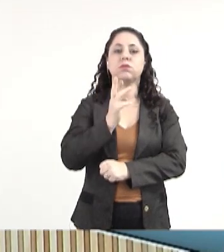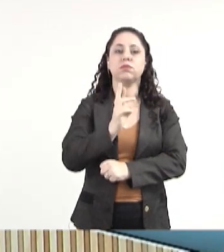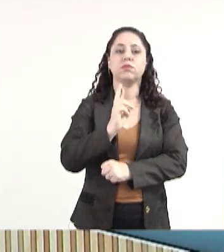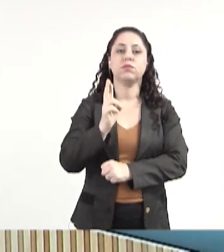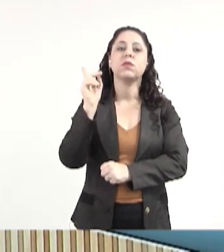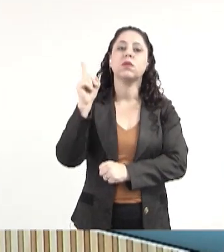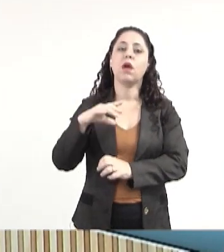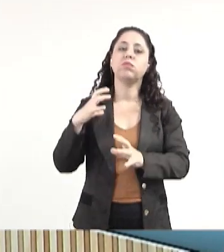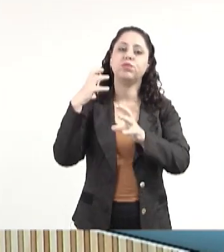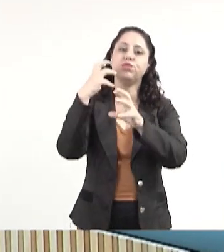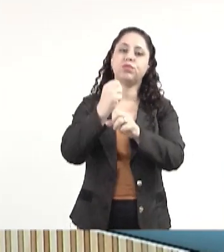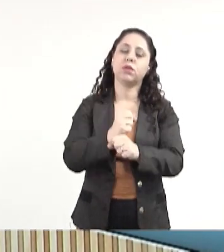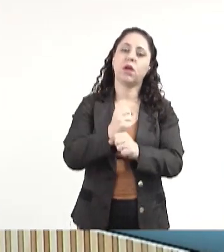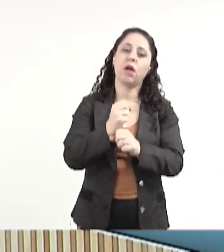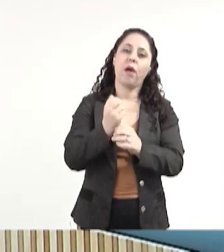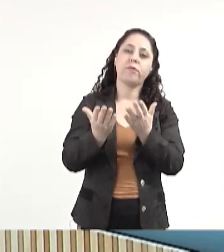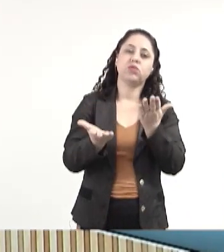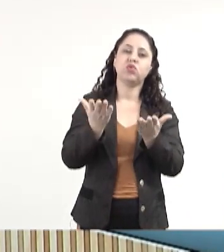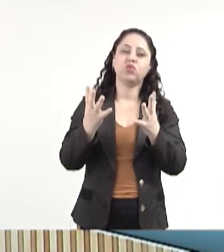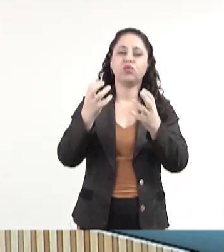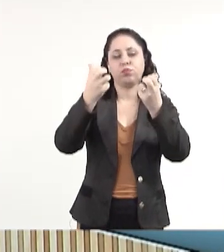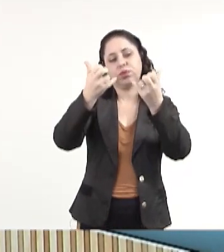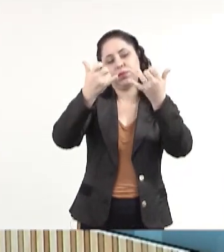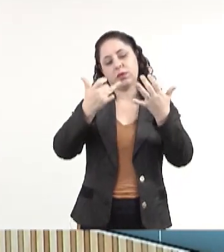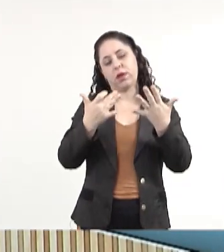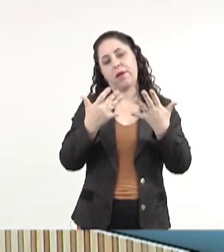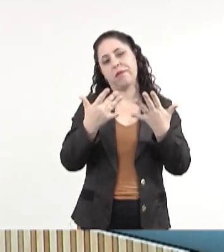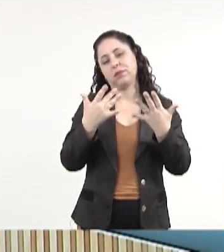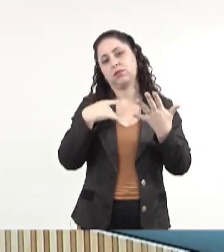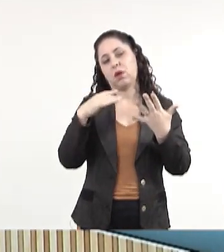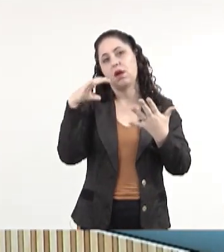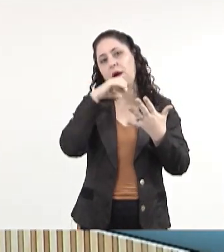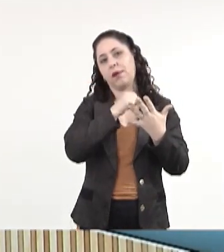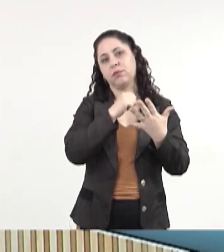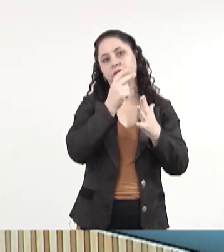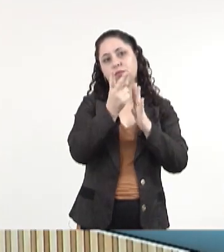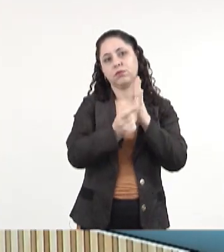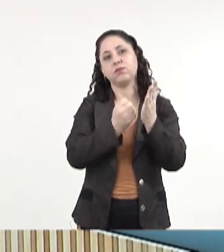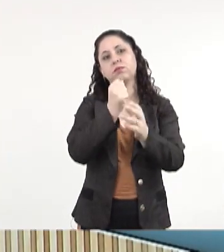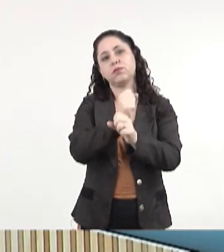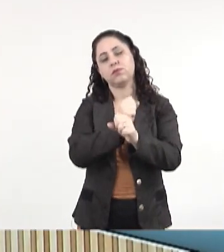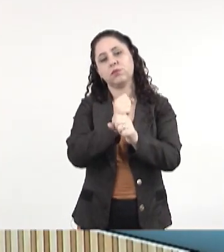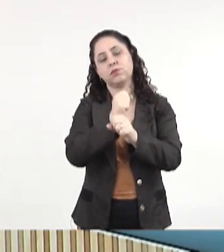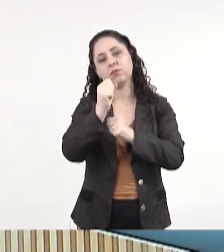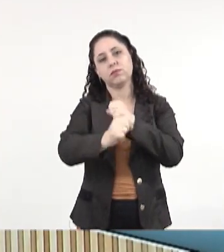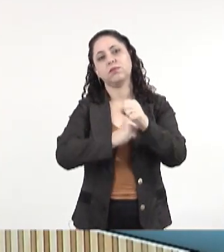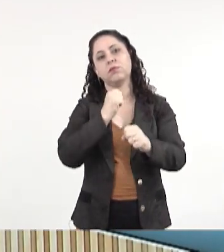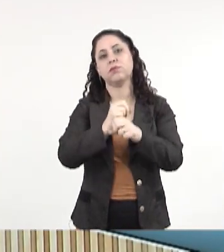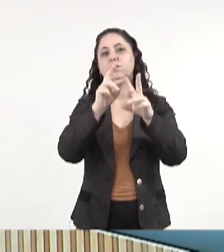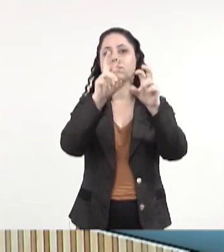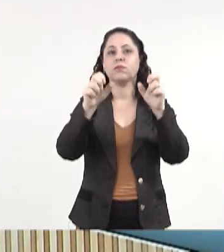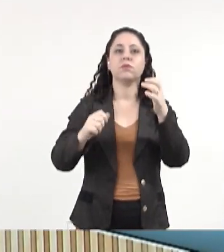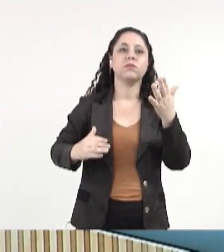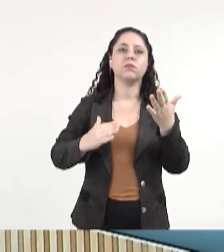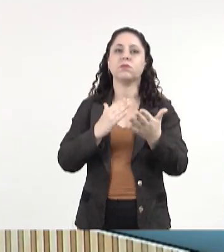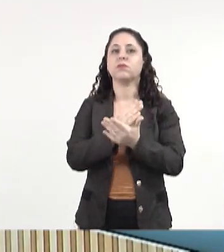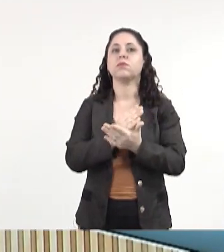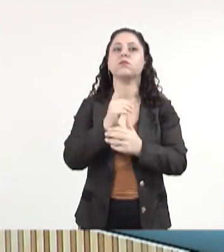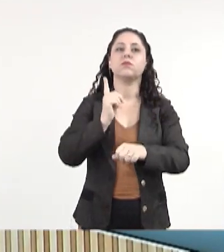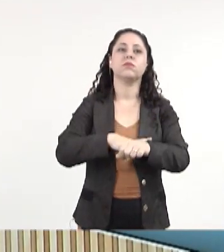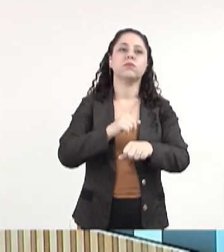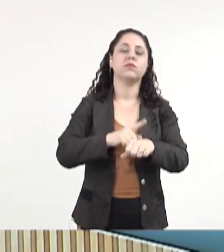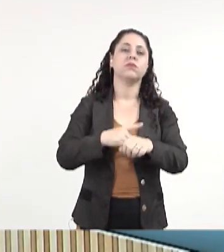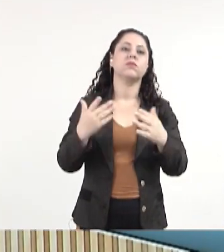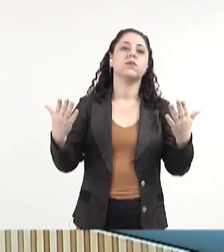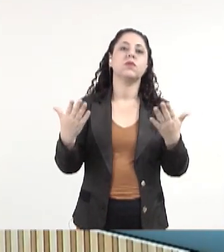reais. Esse, então, um balanço bem rápido e uma leitura rápida sobre o orçamento do ano que vem. Matéria, então, aprovada nesse